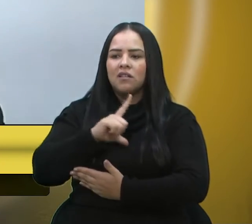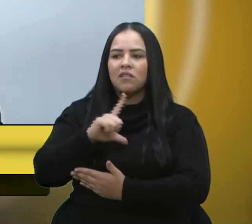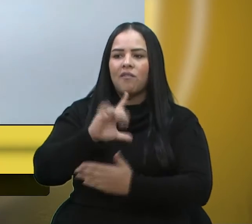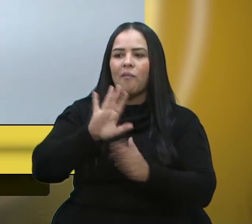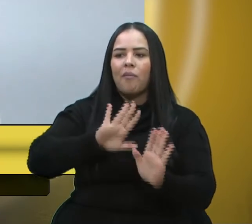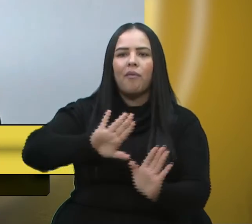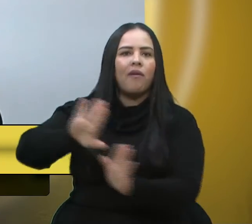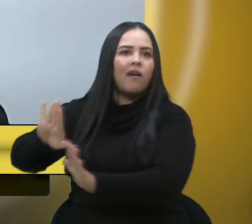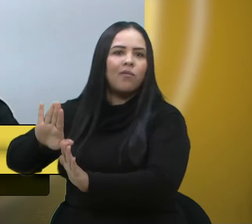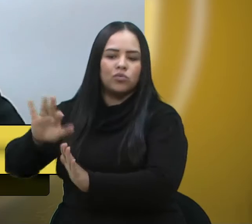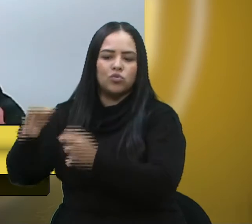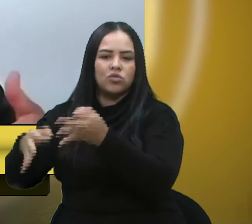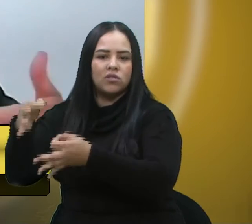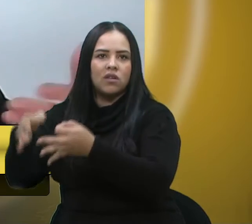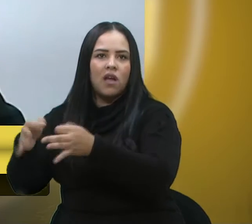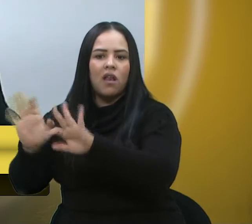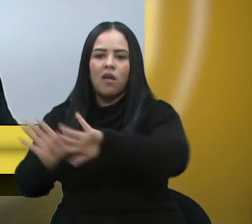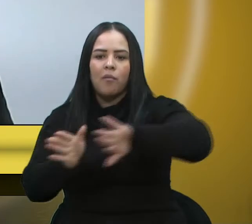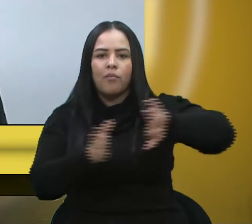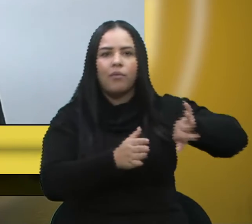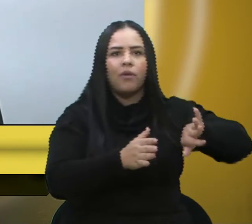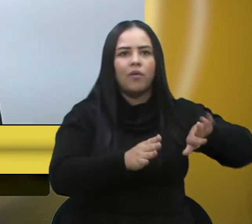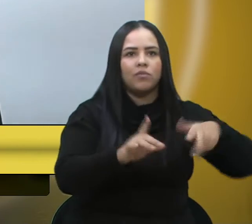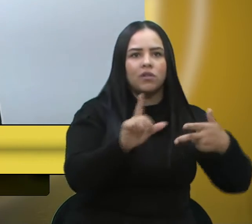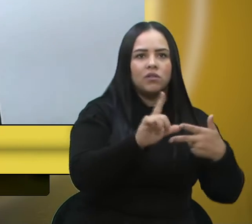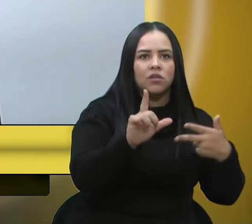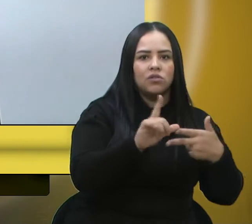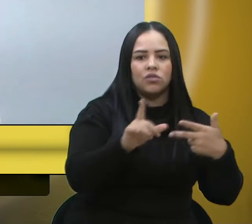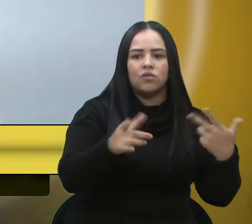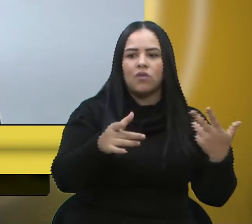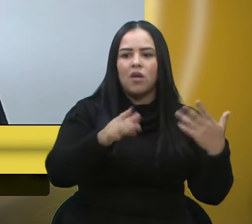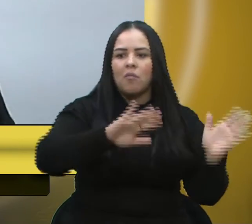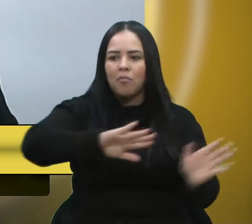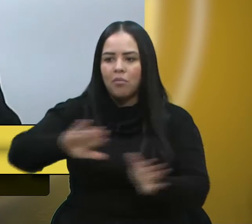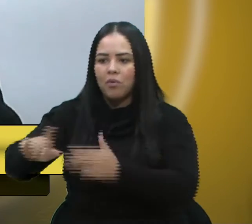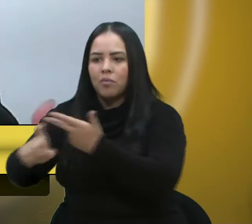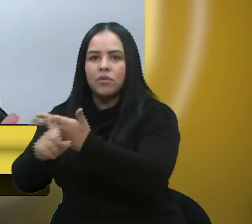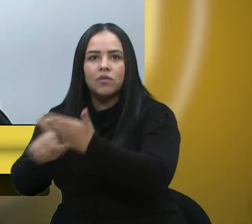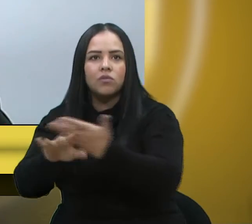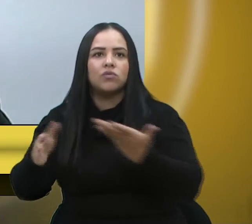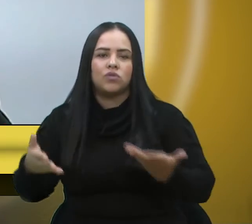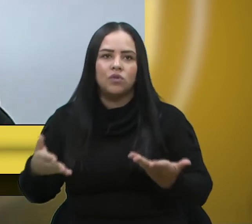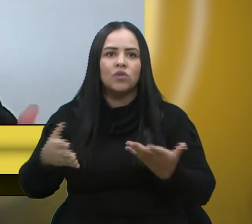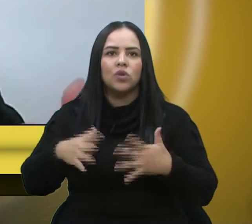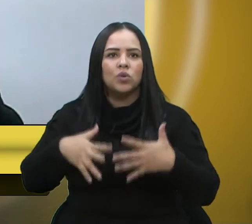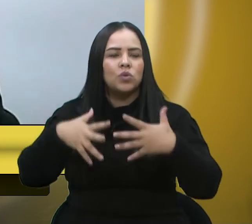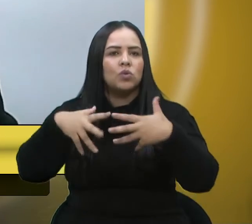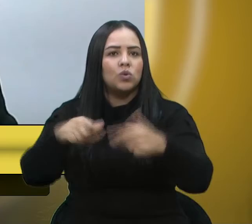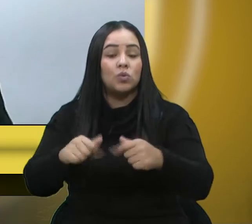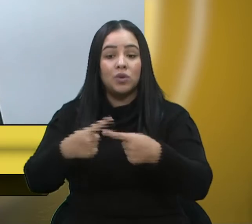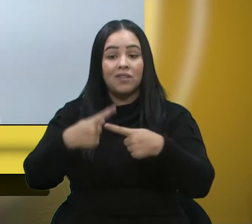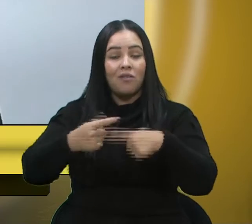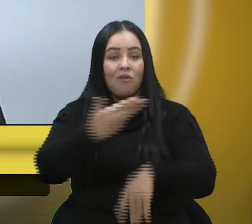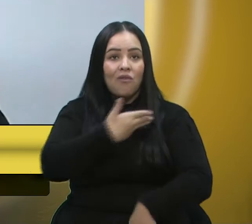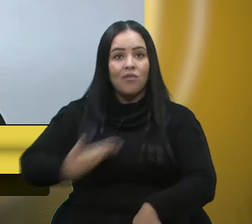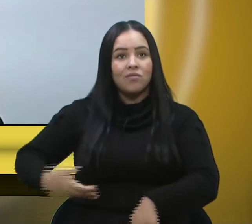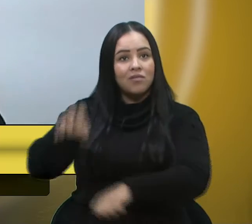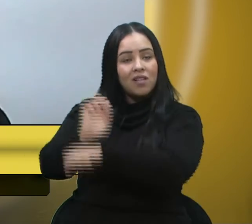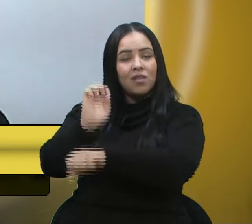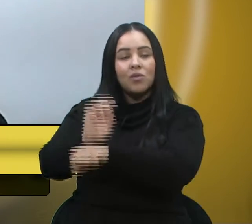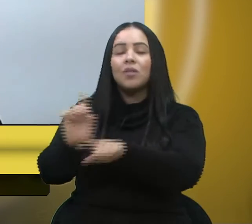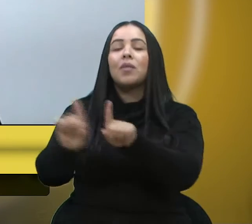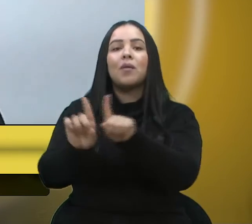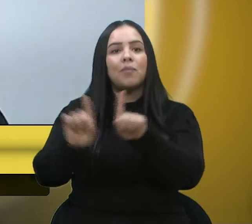o judiciário agindo dentro daquilo que acha que é a competência dele. O governo do Estado também tem que sentar